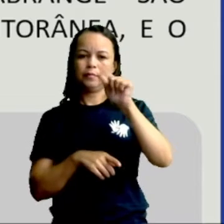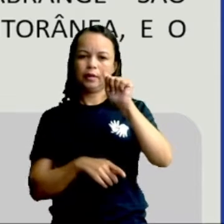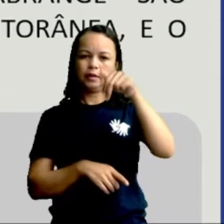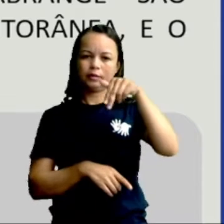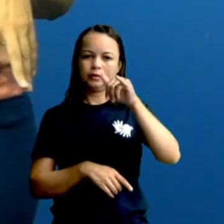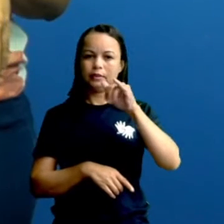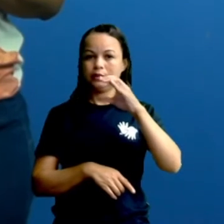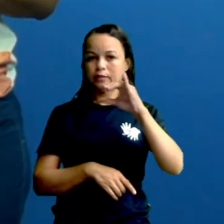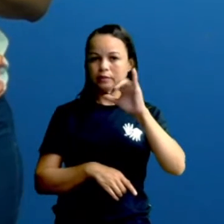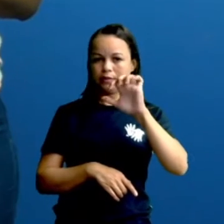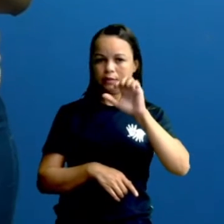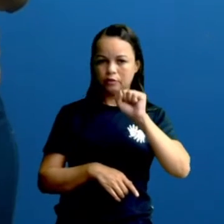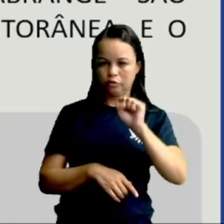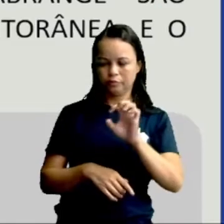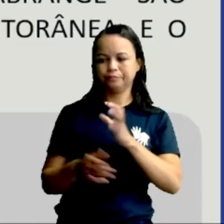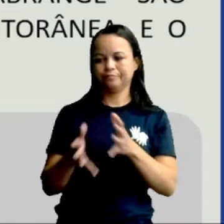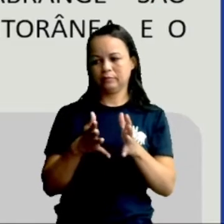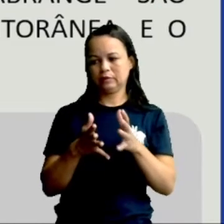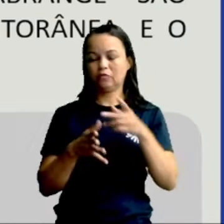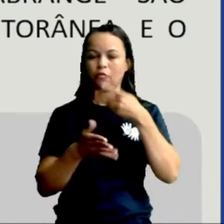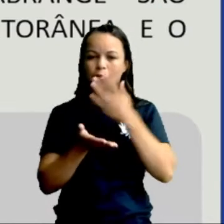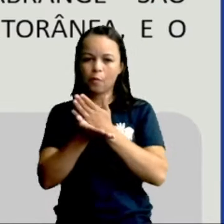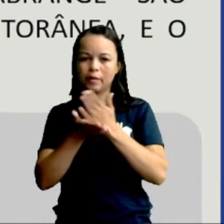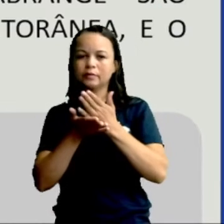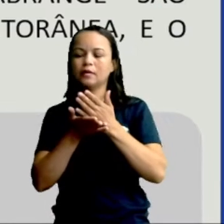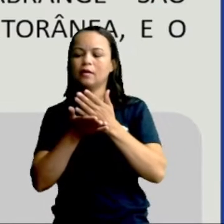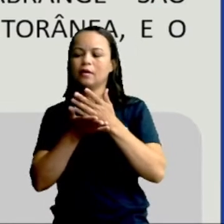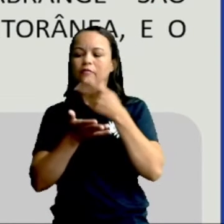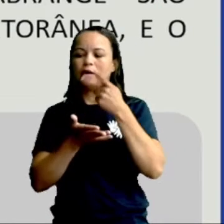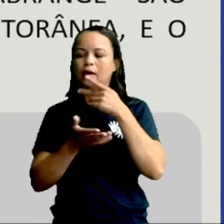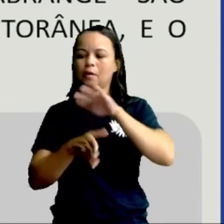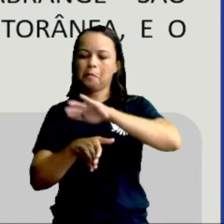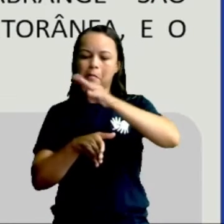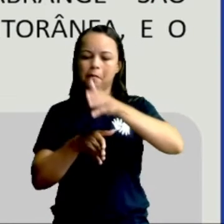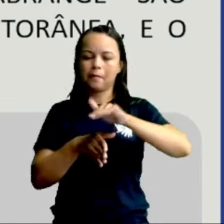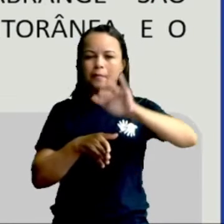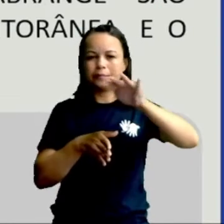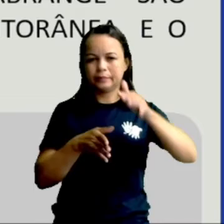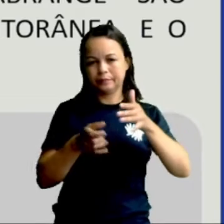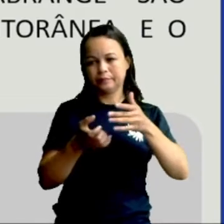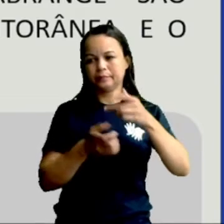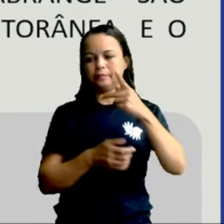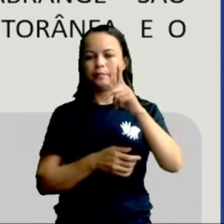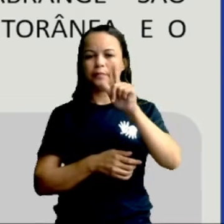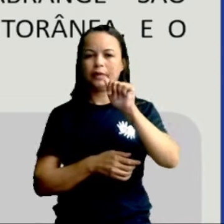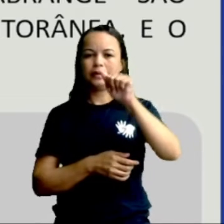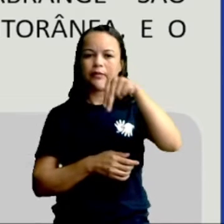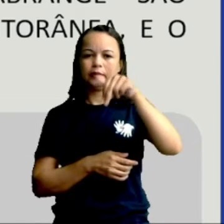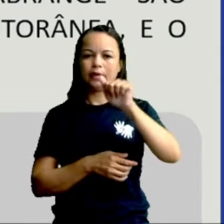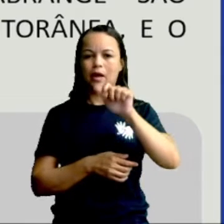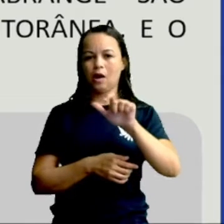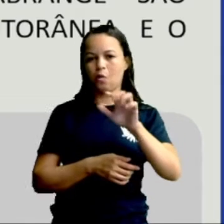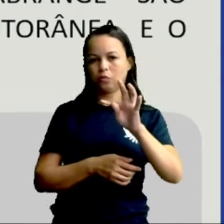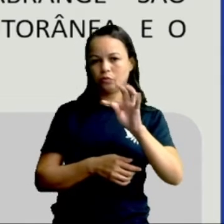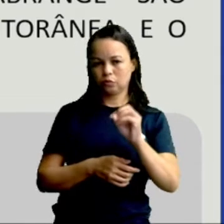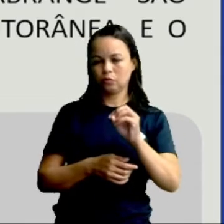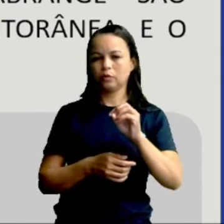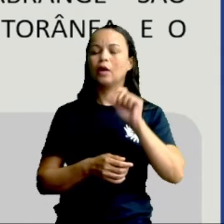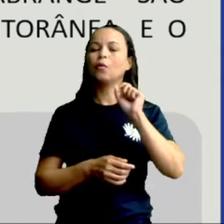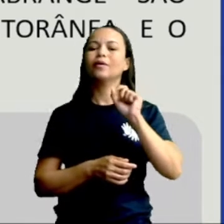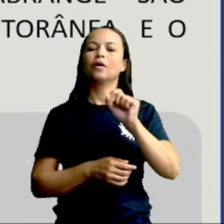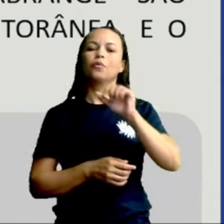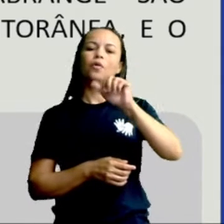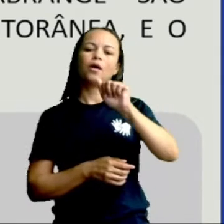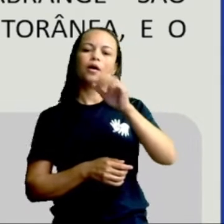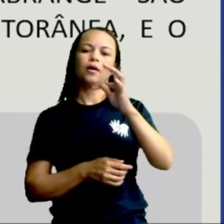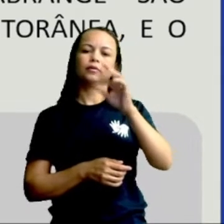começar falando dos planaltos. Eu tenho os planaltos primordiais aí, os mais predominantes, o Planalto Atlântico